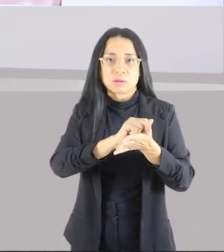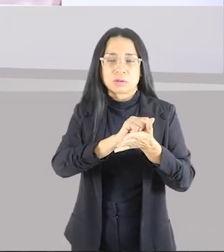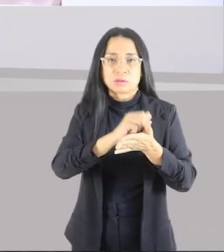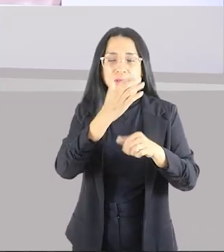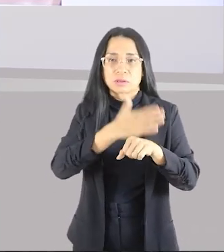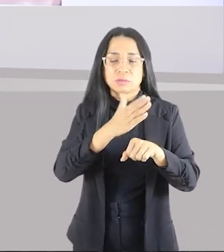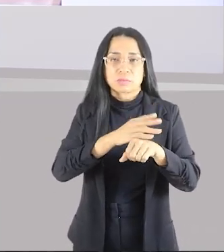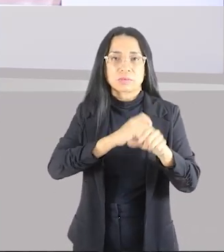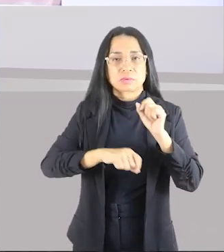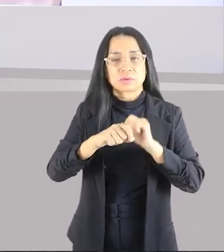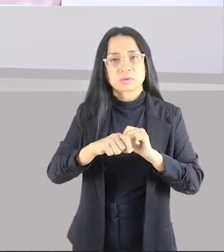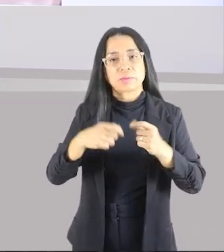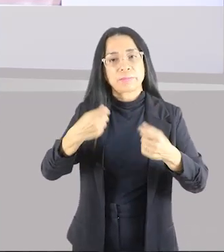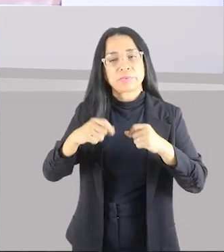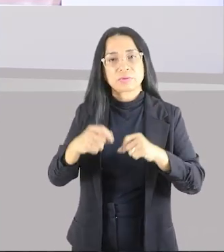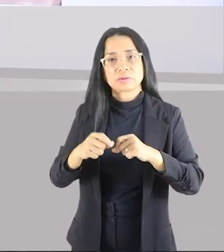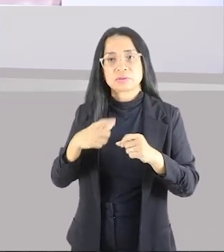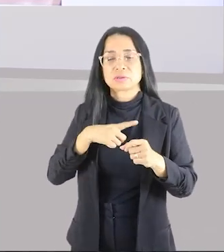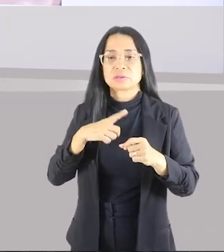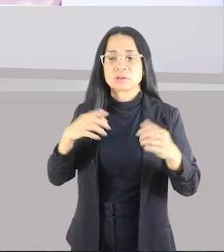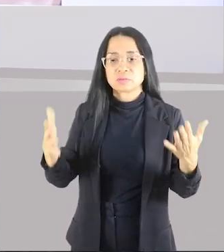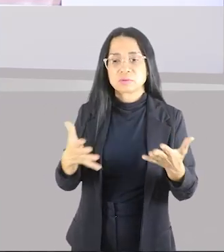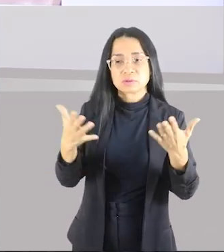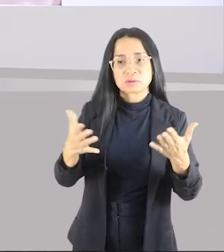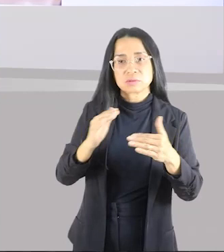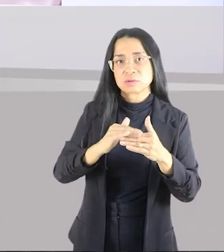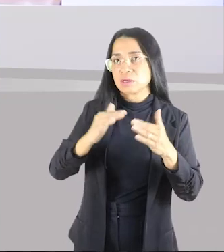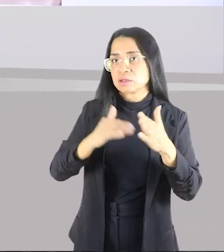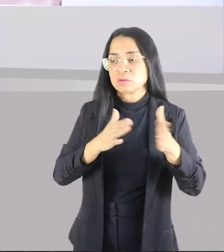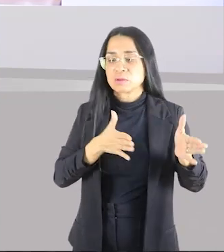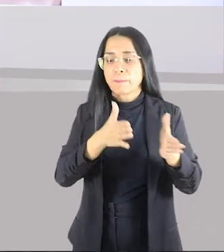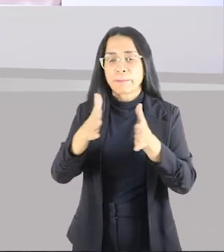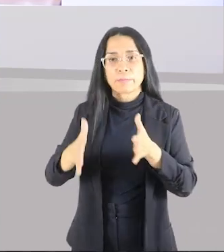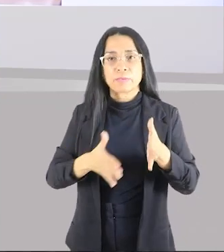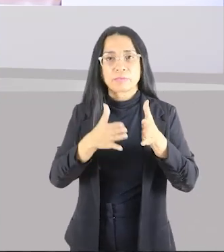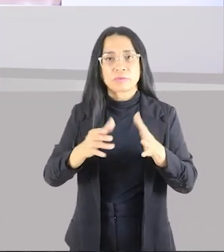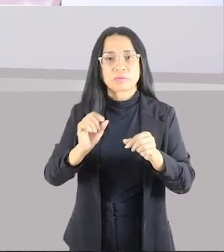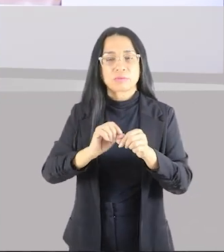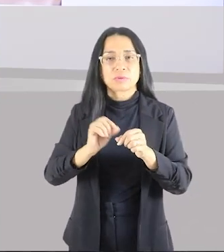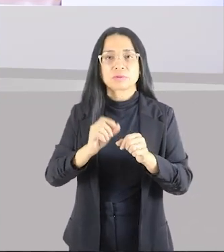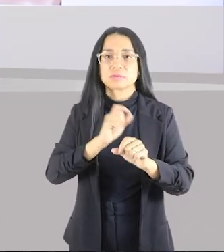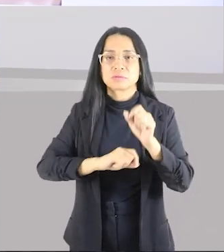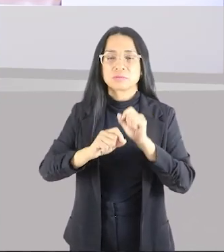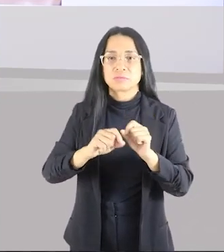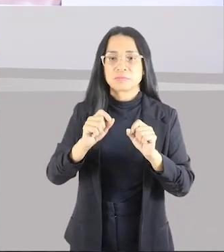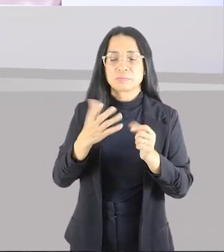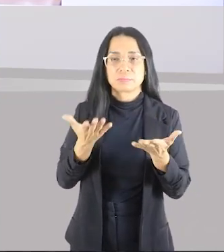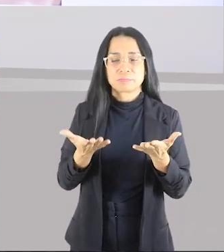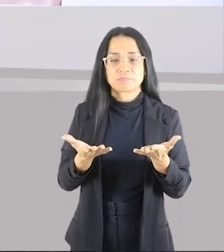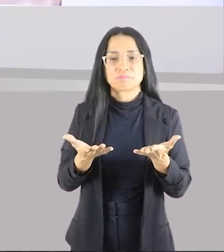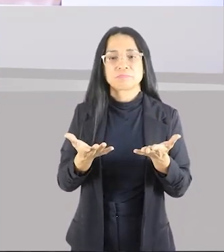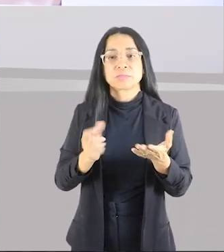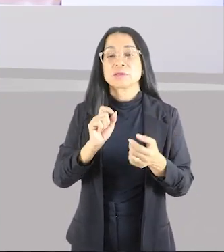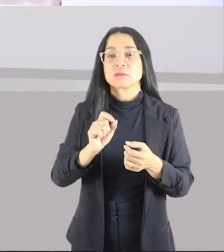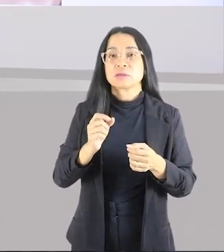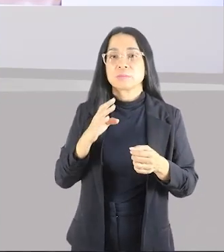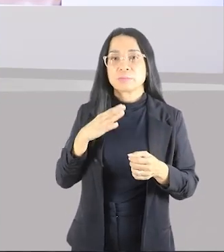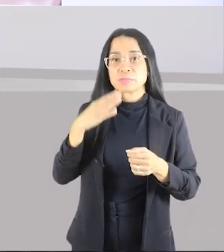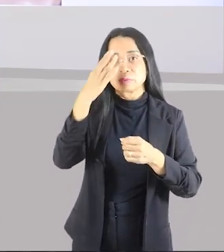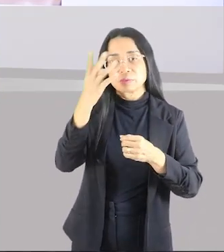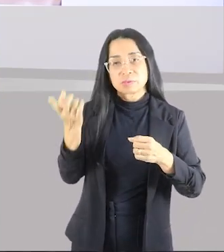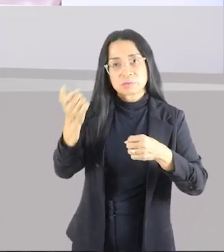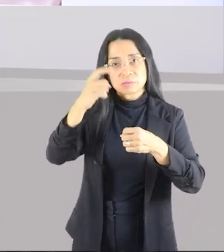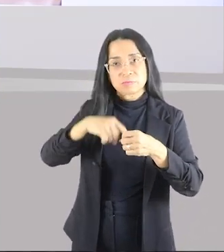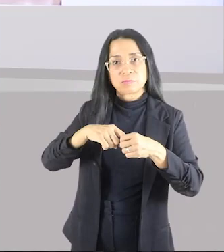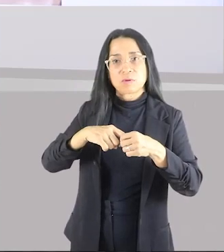aí um incentivo a toda a produção que o Brasil faz e que principalmente isso retorne em lucro para o